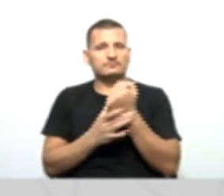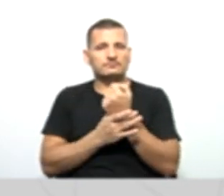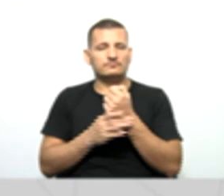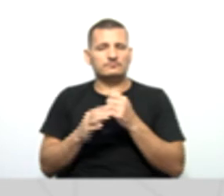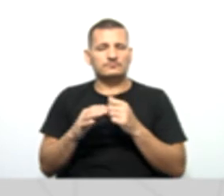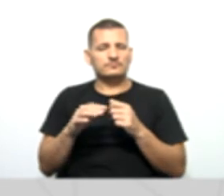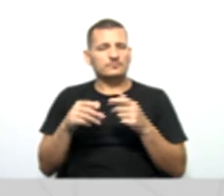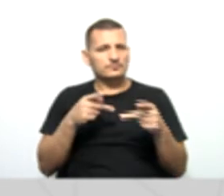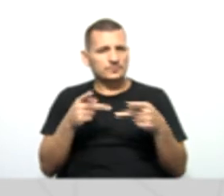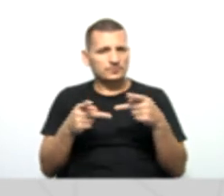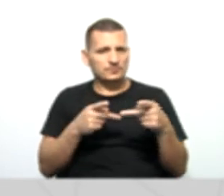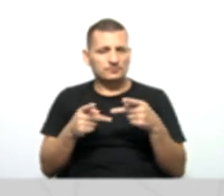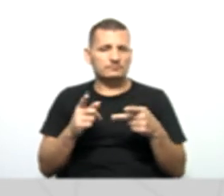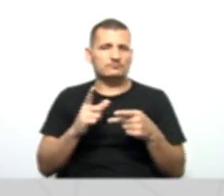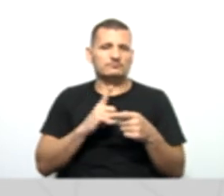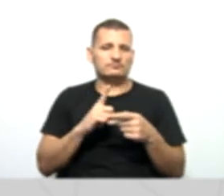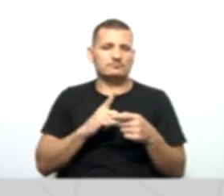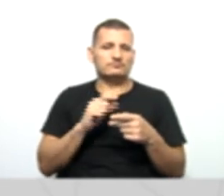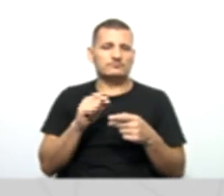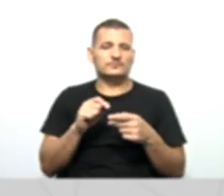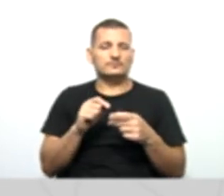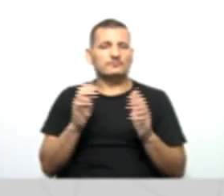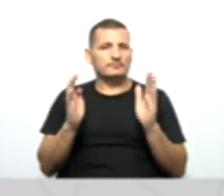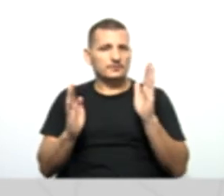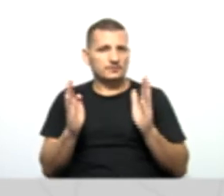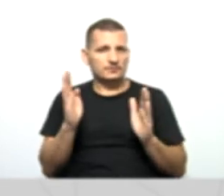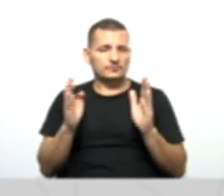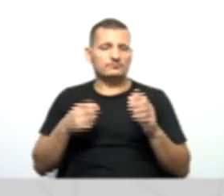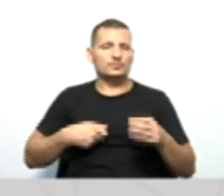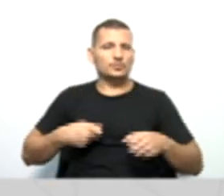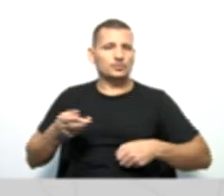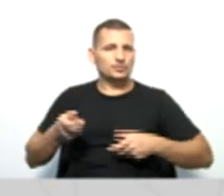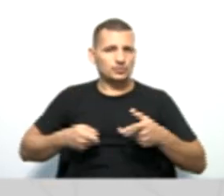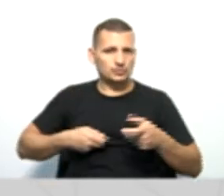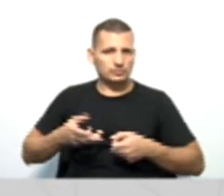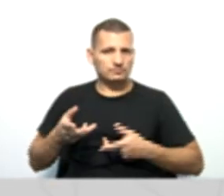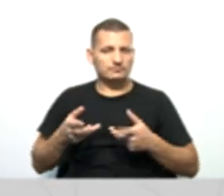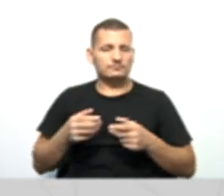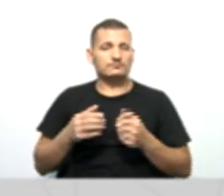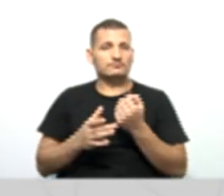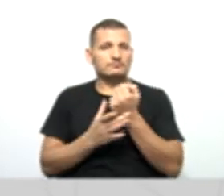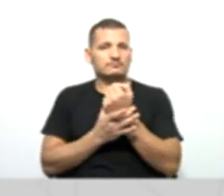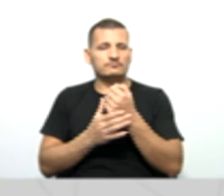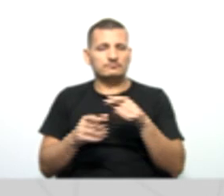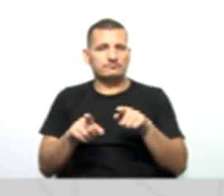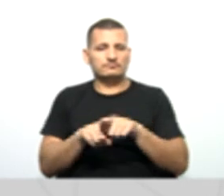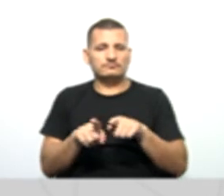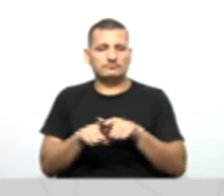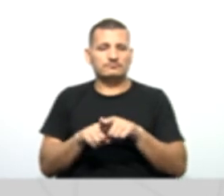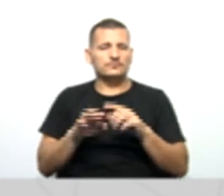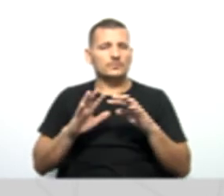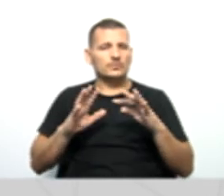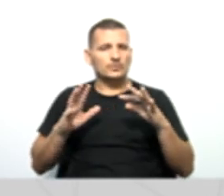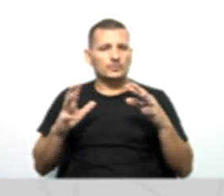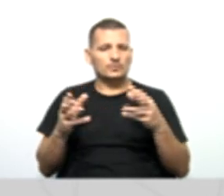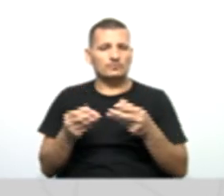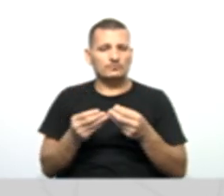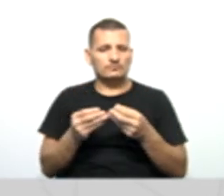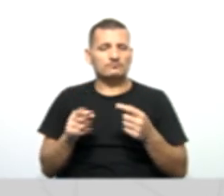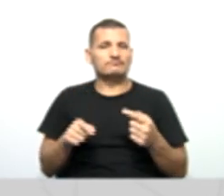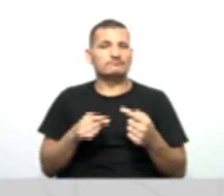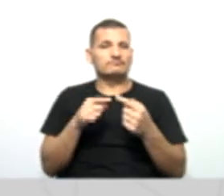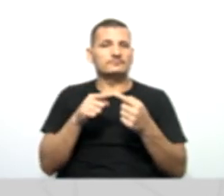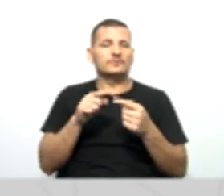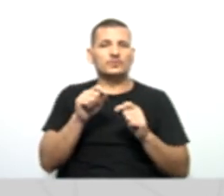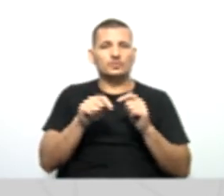nosso projeto esteja de acordo com os prazos e custos. Temos que garantir também que tudo esteja de acordo com o que foi